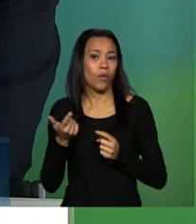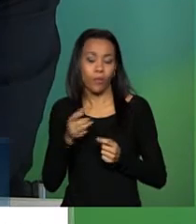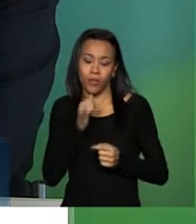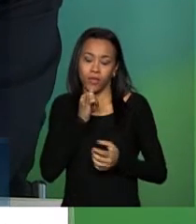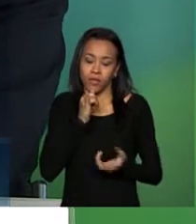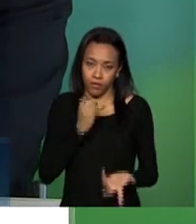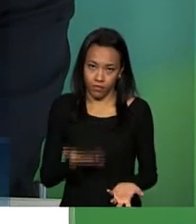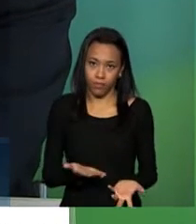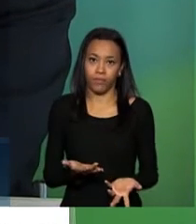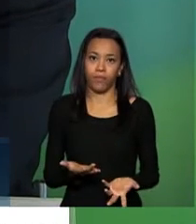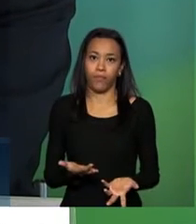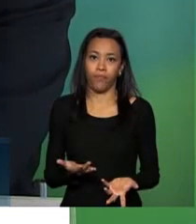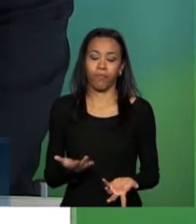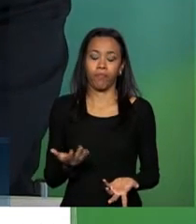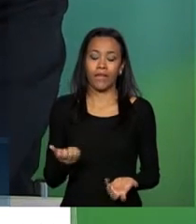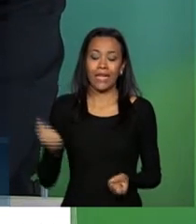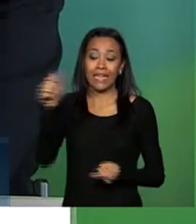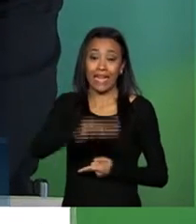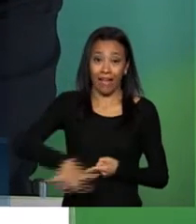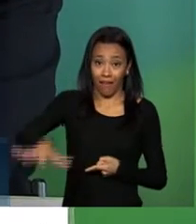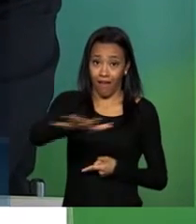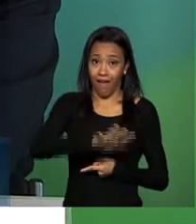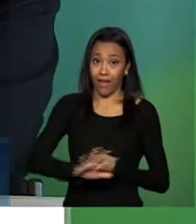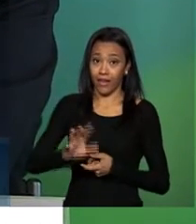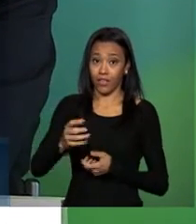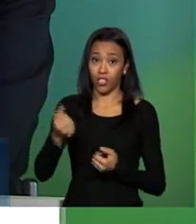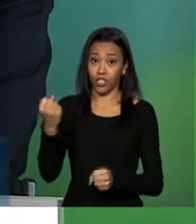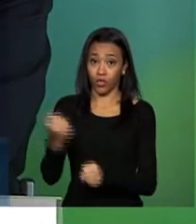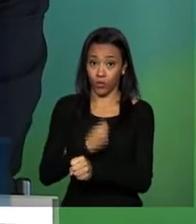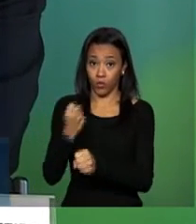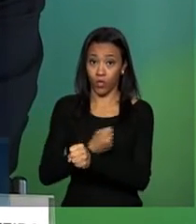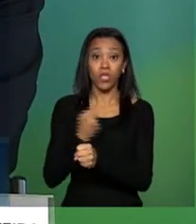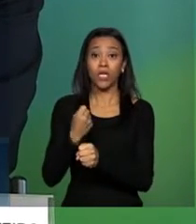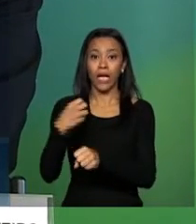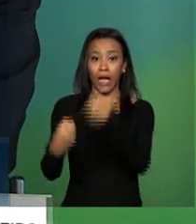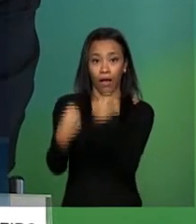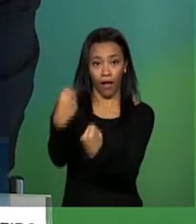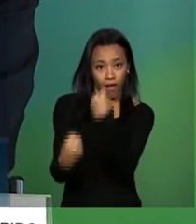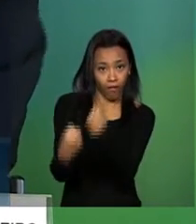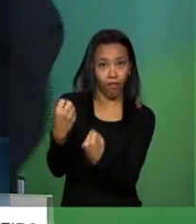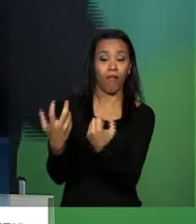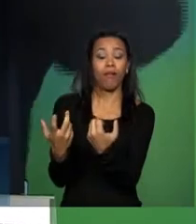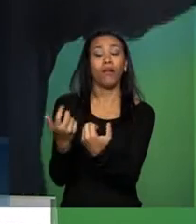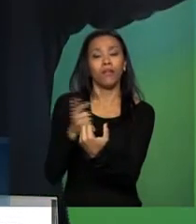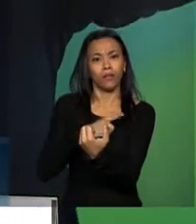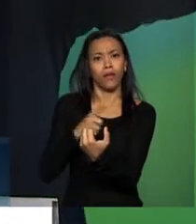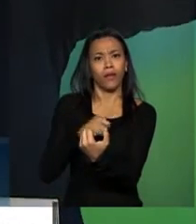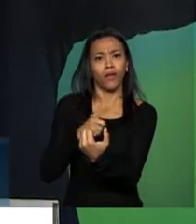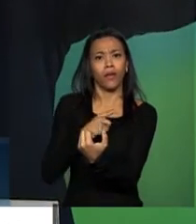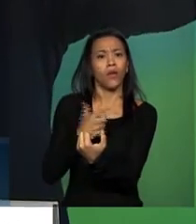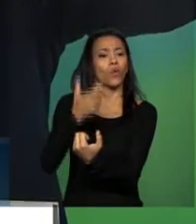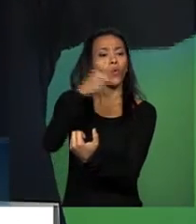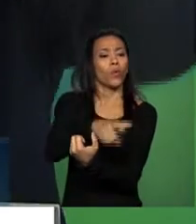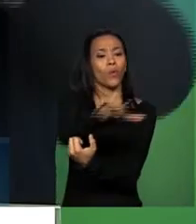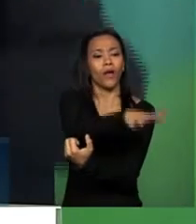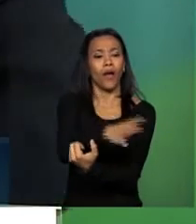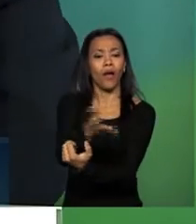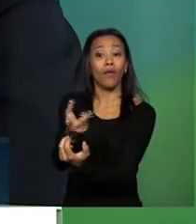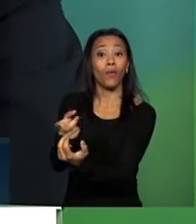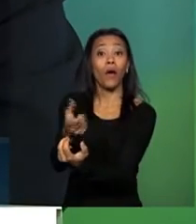exemplo disso. No setor automotivo, por exemplo, há alguns mercados que estão sendo atendidos pela